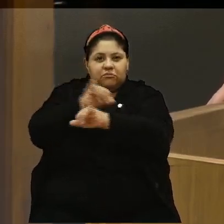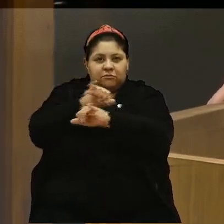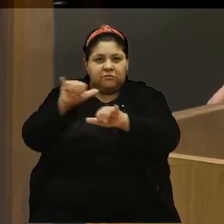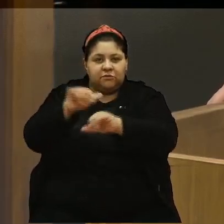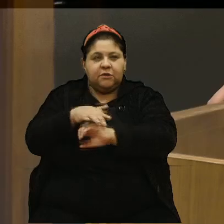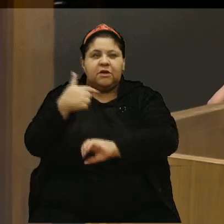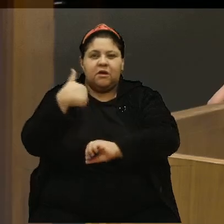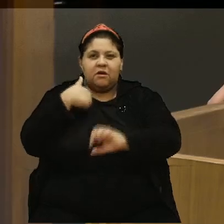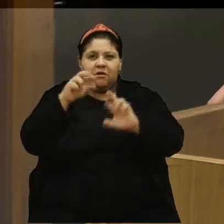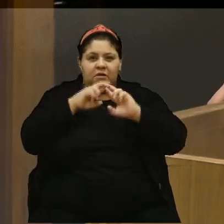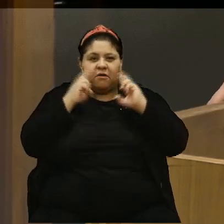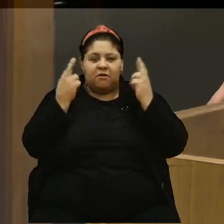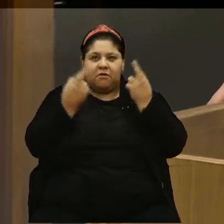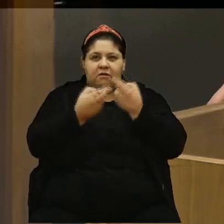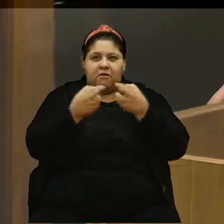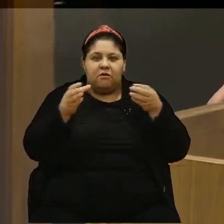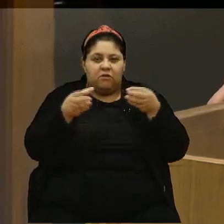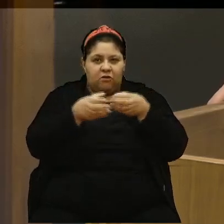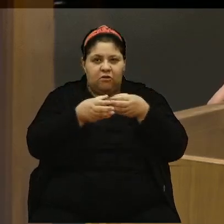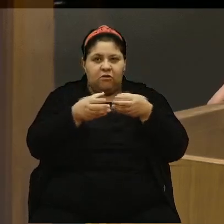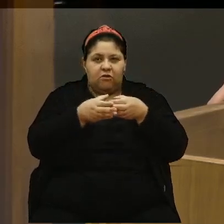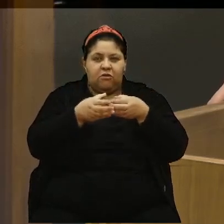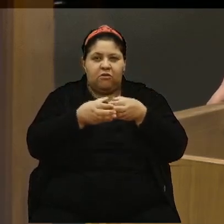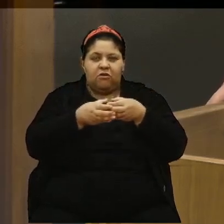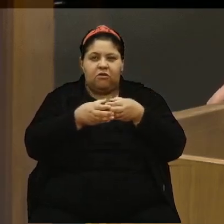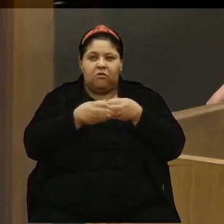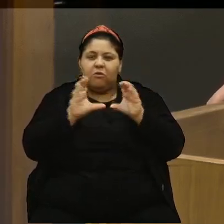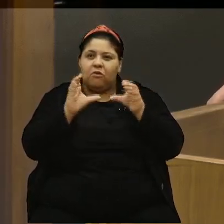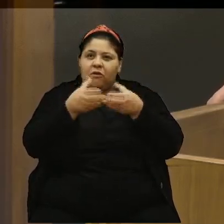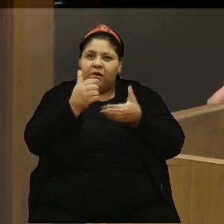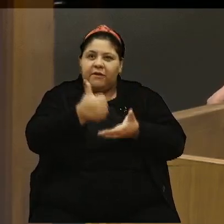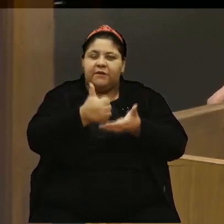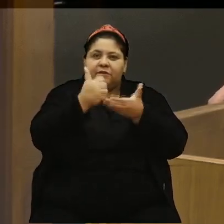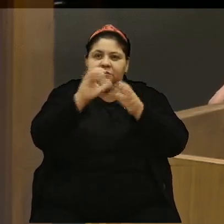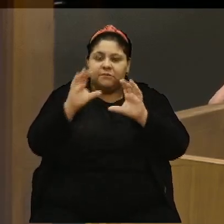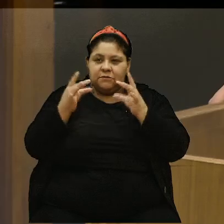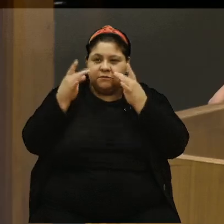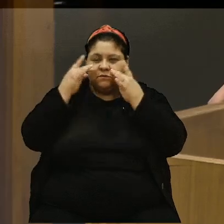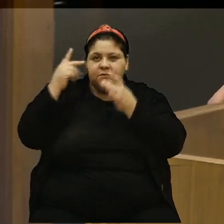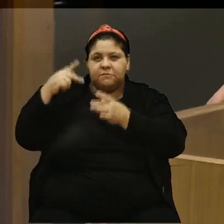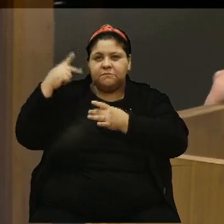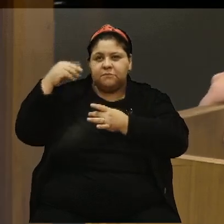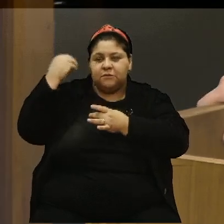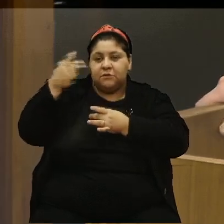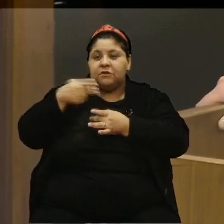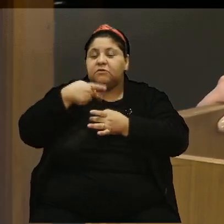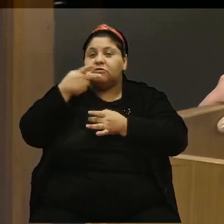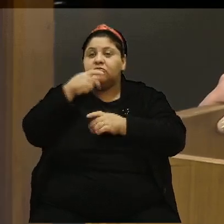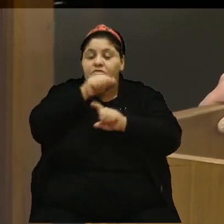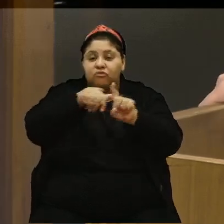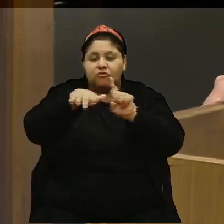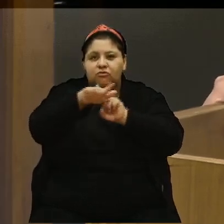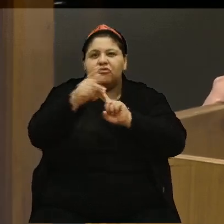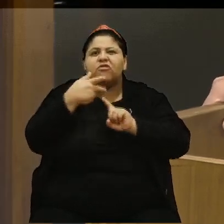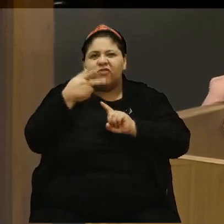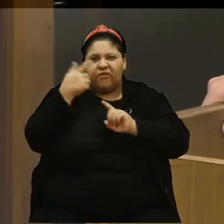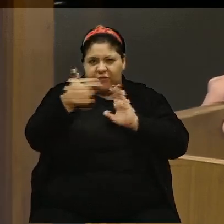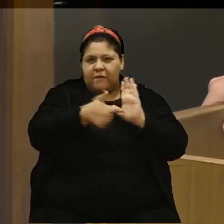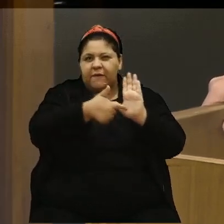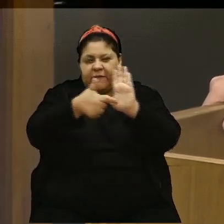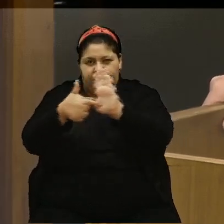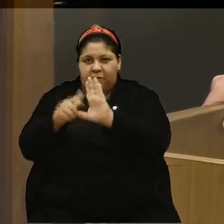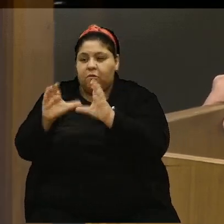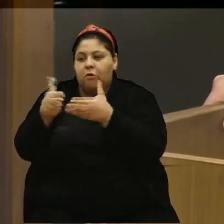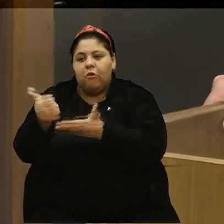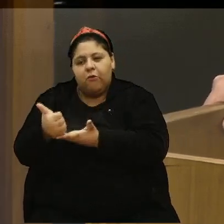Estava numa reunião com a RAPS, com a Rede de Atenção Psicossocial, onde eu já falei que nós apresentaríamos, enquanto Frente